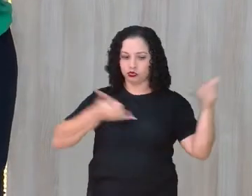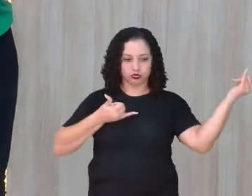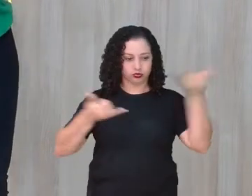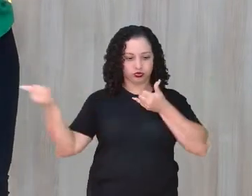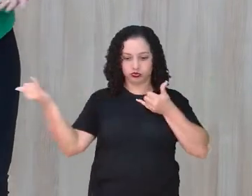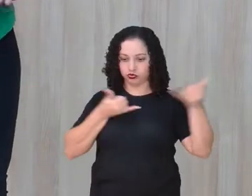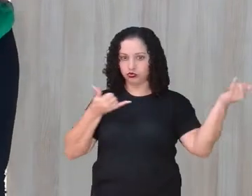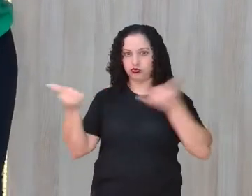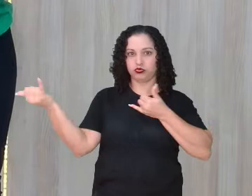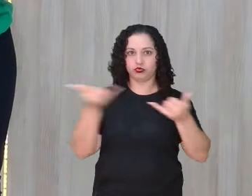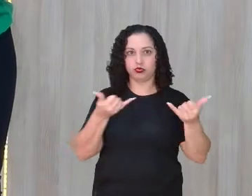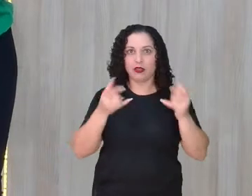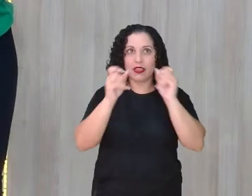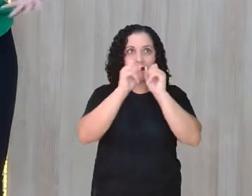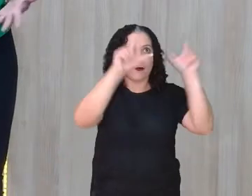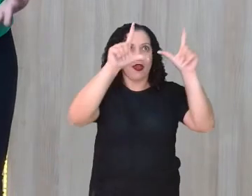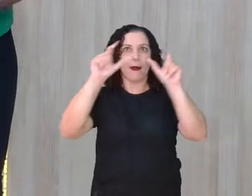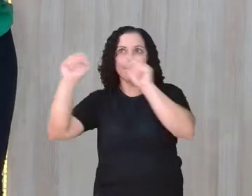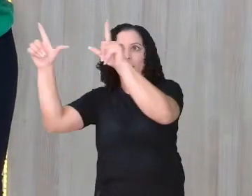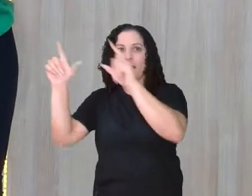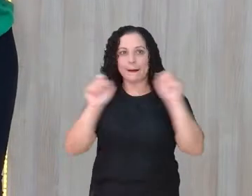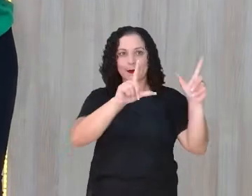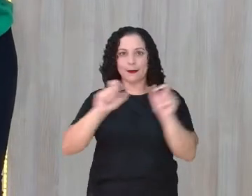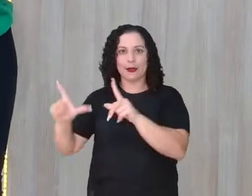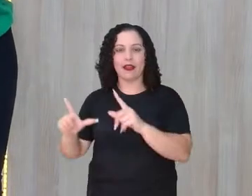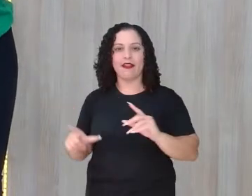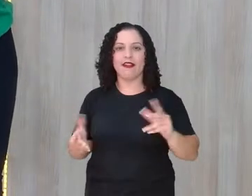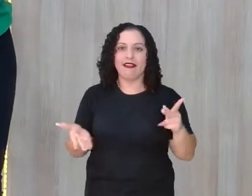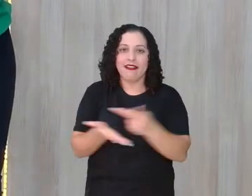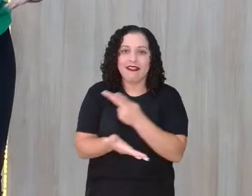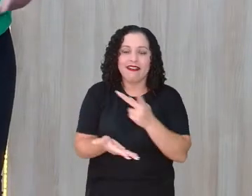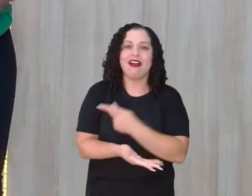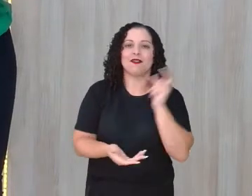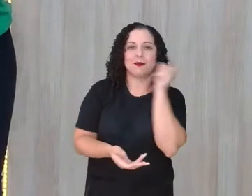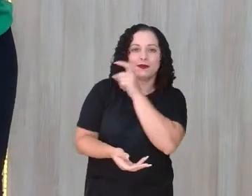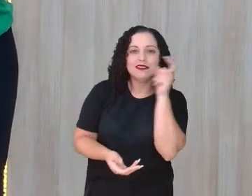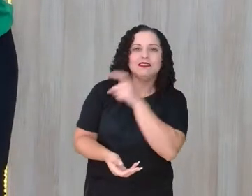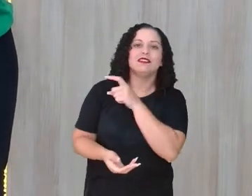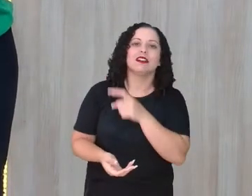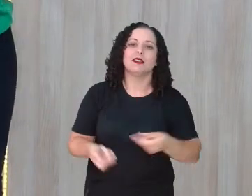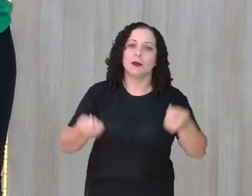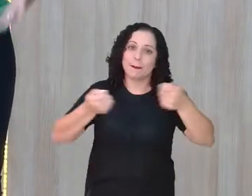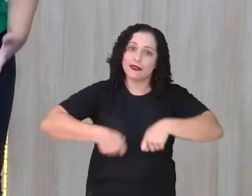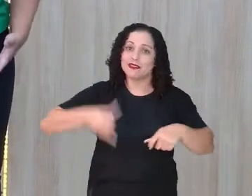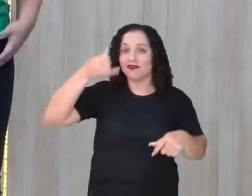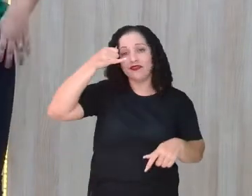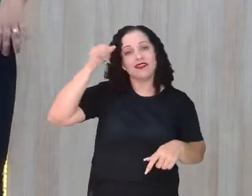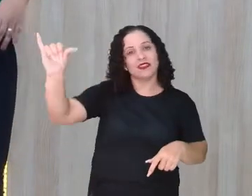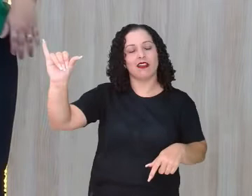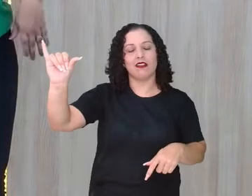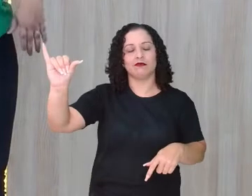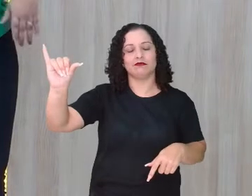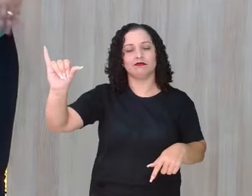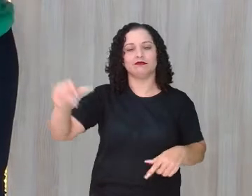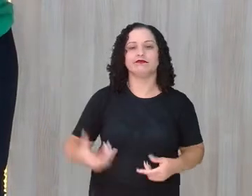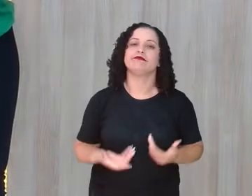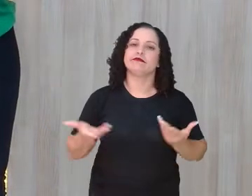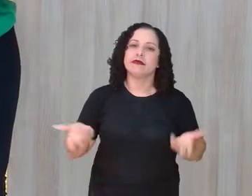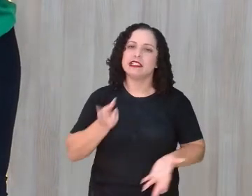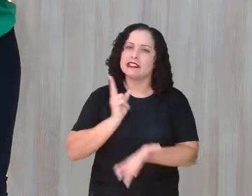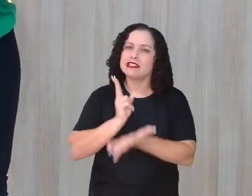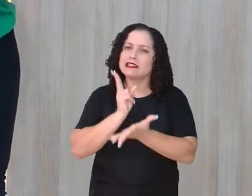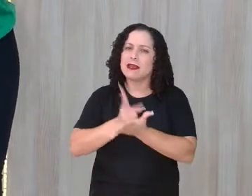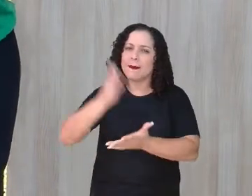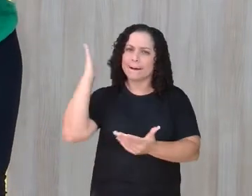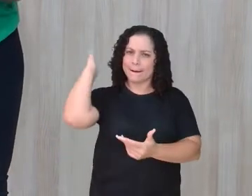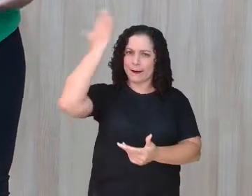nas armadilhas, não é, das notícias falsas. E para isso não acontecer, a gente precisa buscar meios. O tempo todo